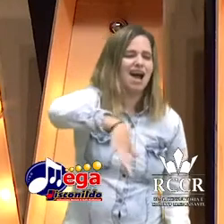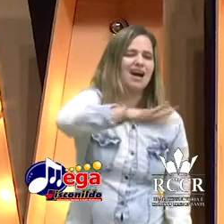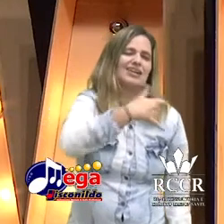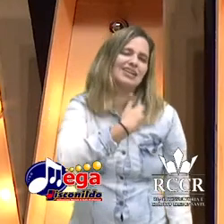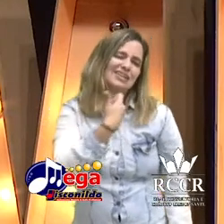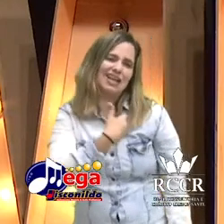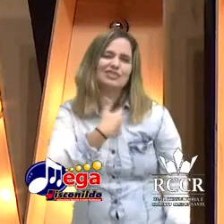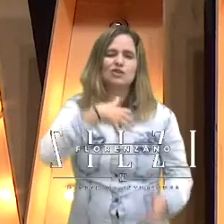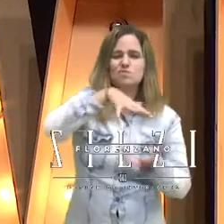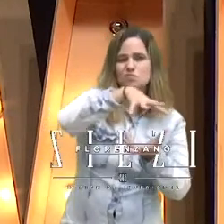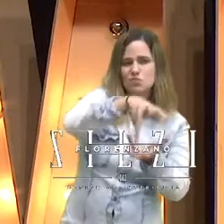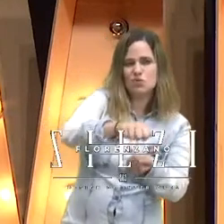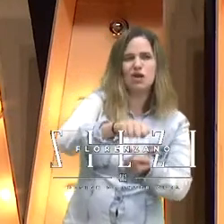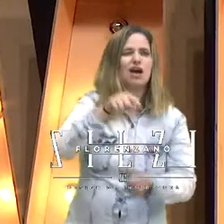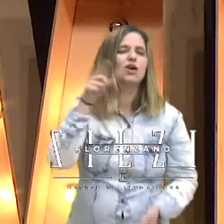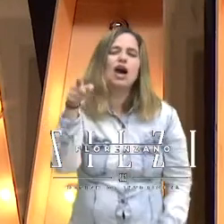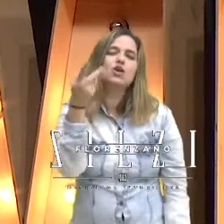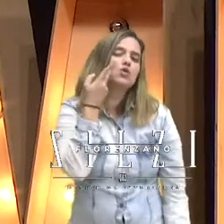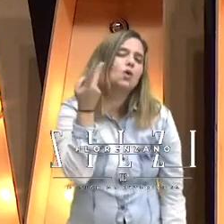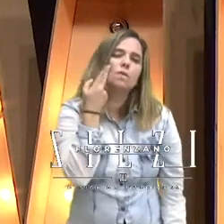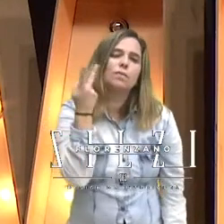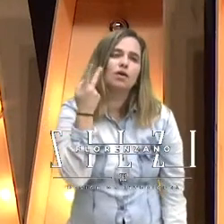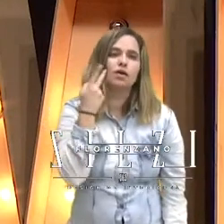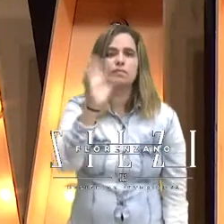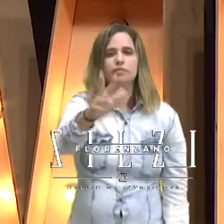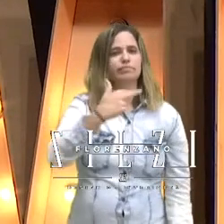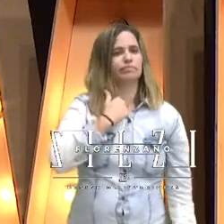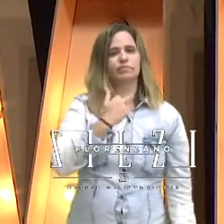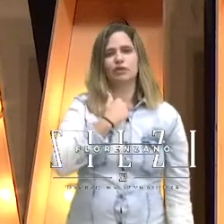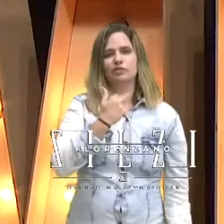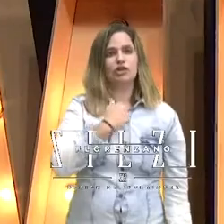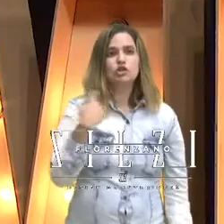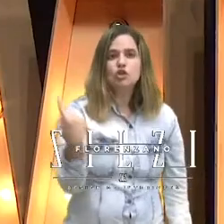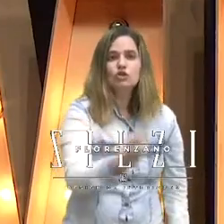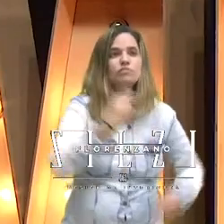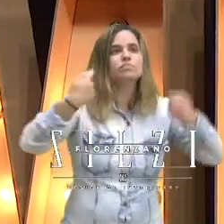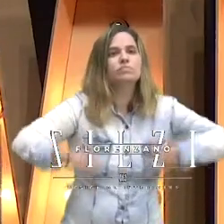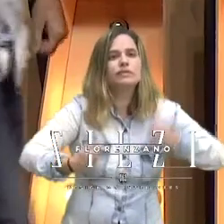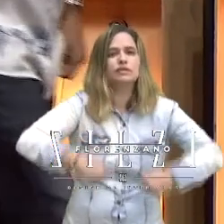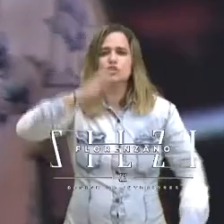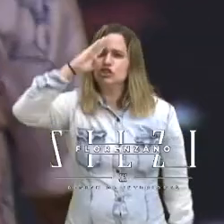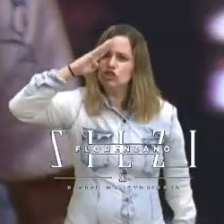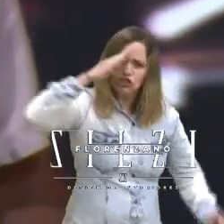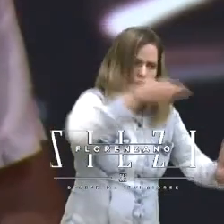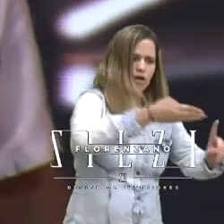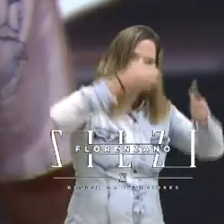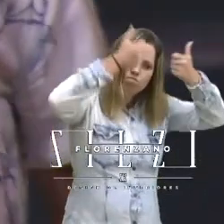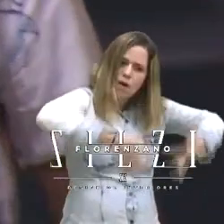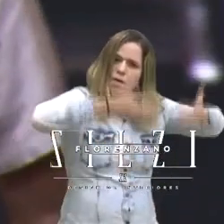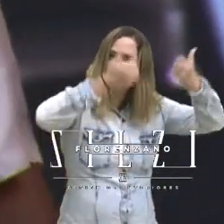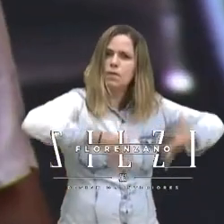e a gente não é honesto e direto, sabe o que acontece? A influência do mundo e o discurso do mundo é que vai mandar na vida